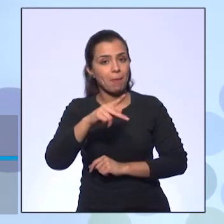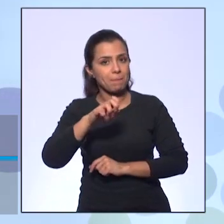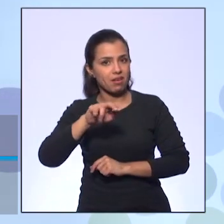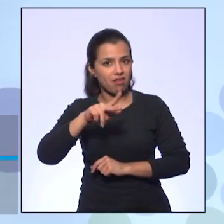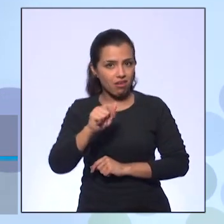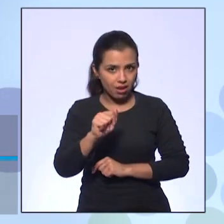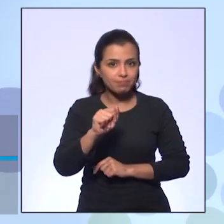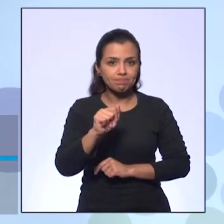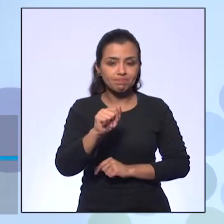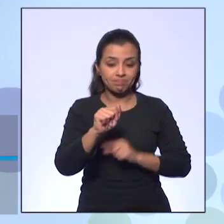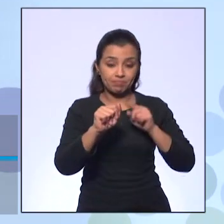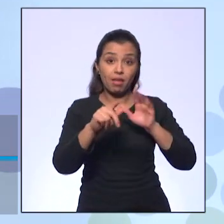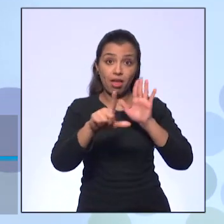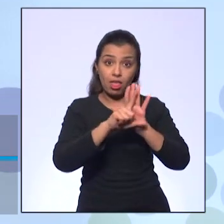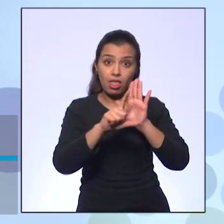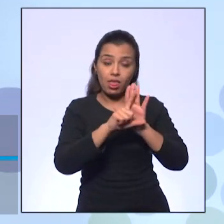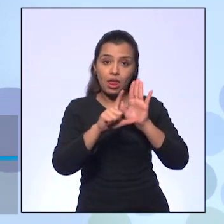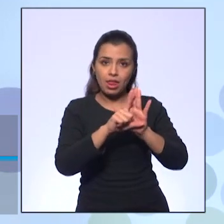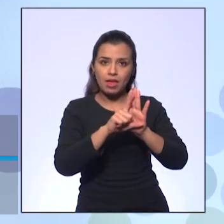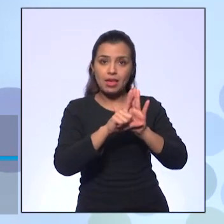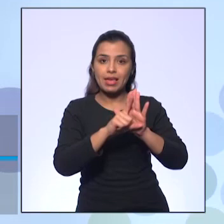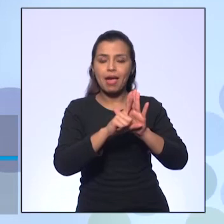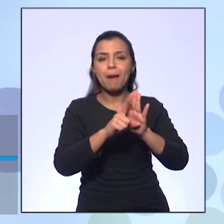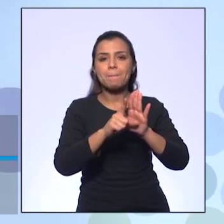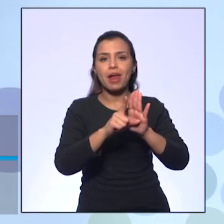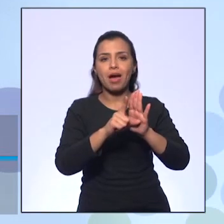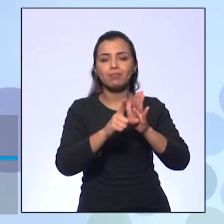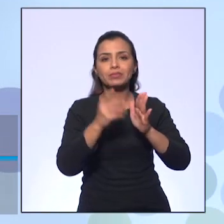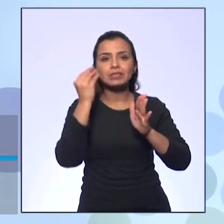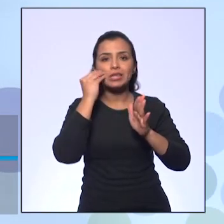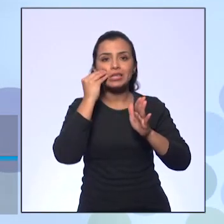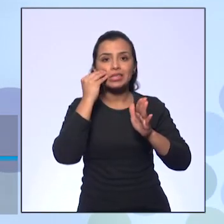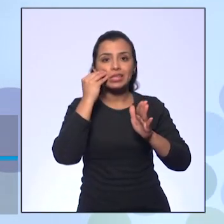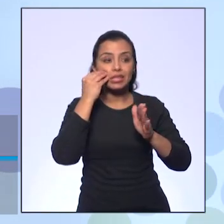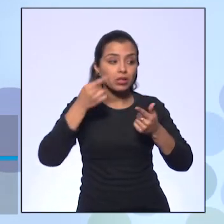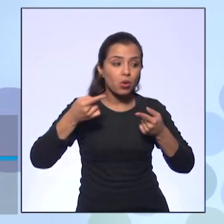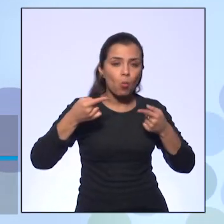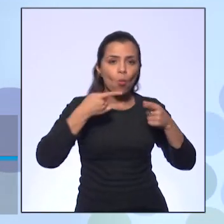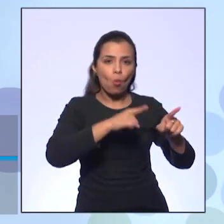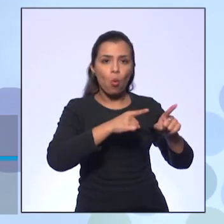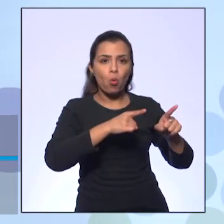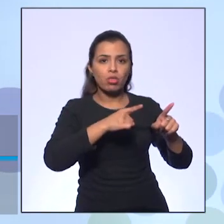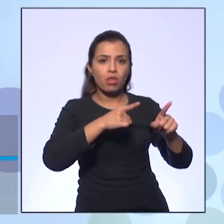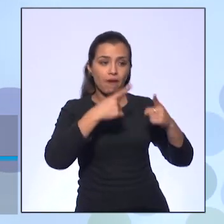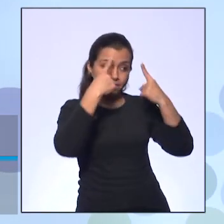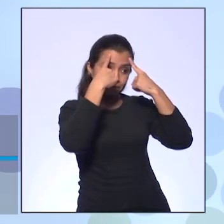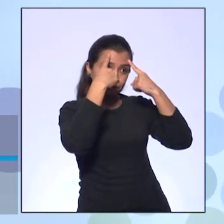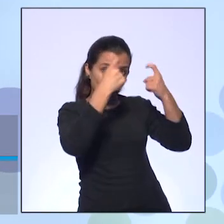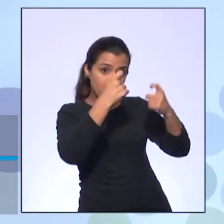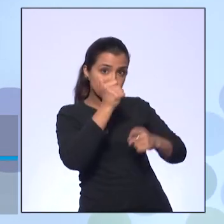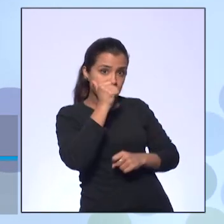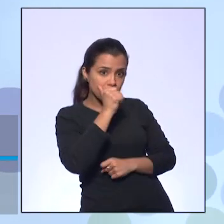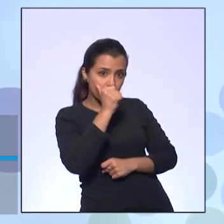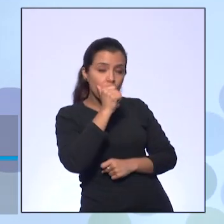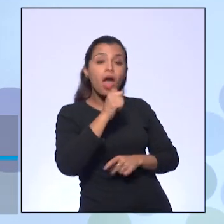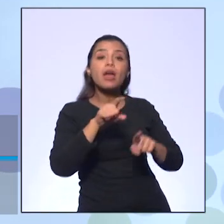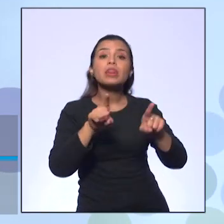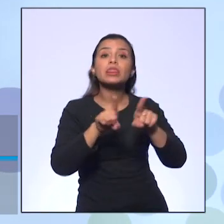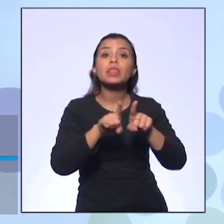temos a questão da violência contra a mulher e uma lei para tentar de alguma forma,